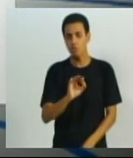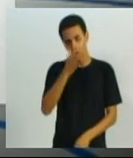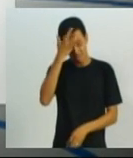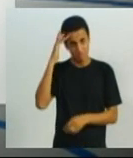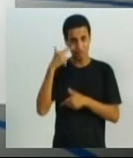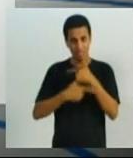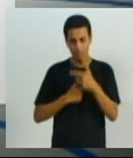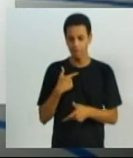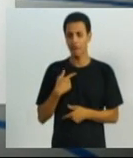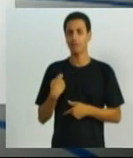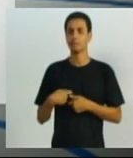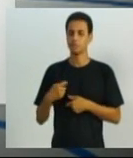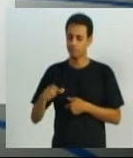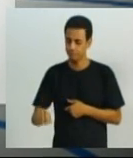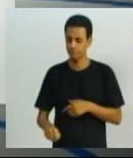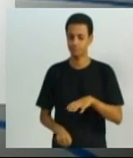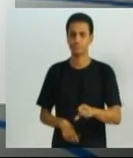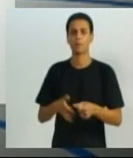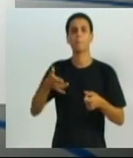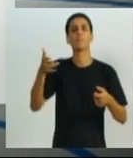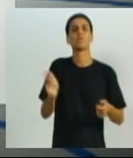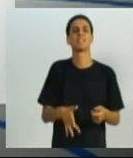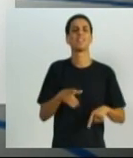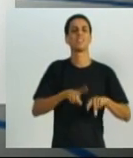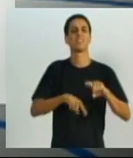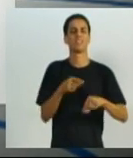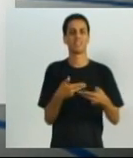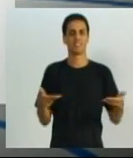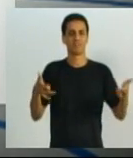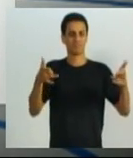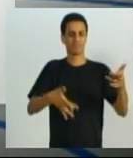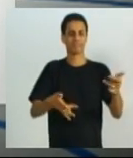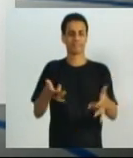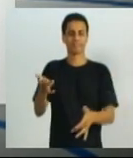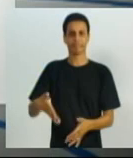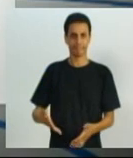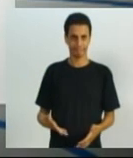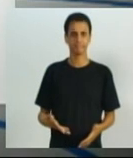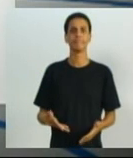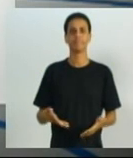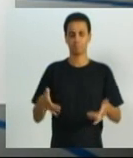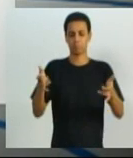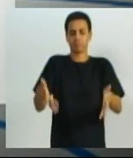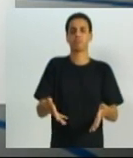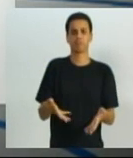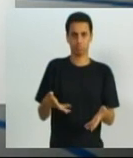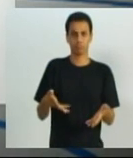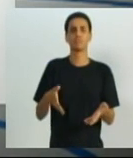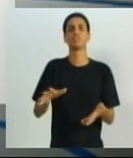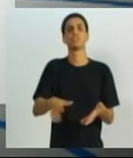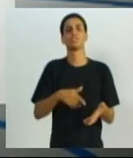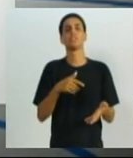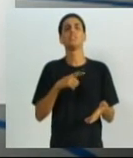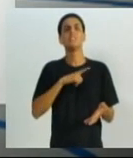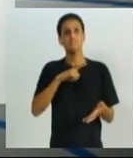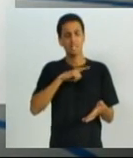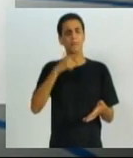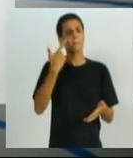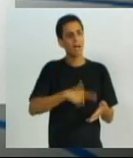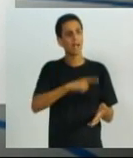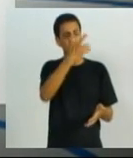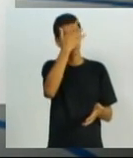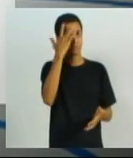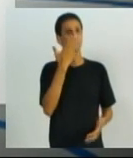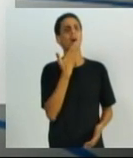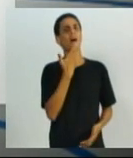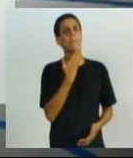na rua tem que ir lá juntar aquela porcaria toda que foi deixada ali na rua por conta disto, jogando fora. E tem mais gente aqui pedindo, dona Ivone, para que se